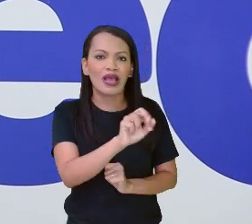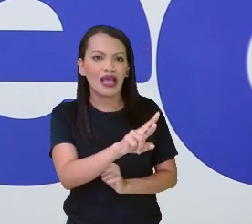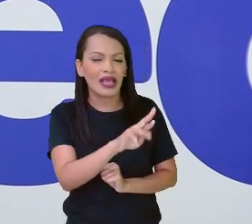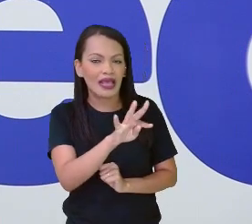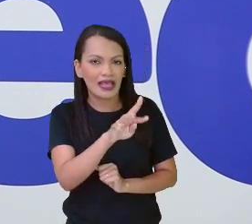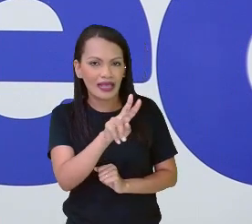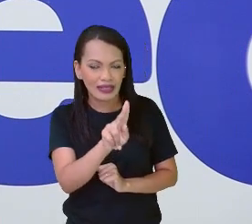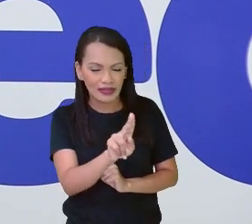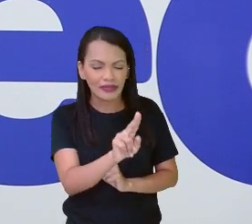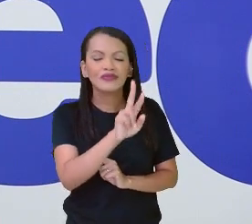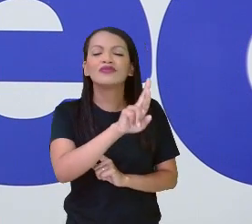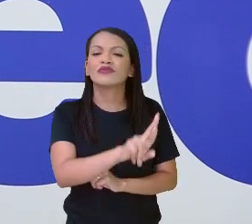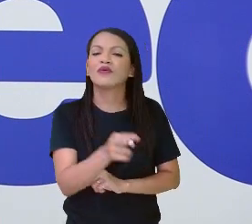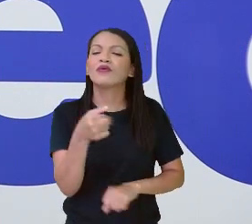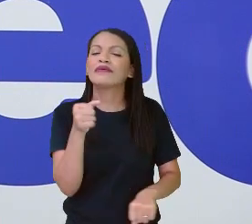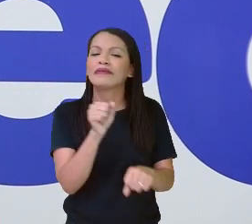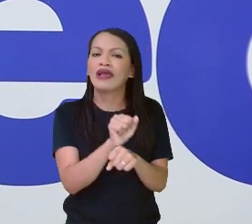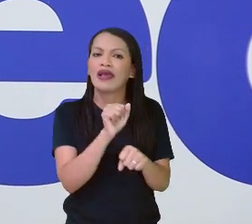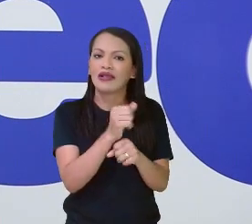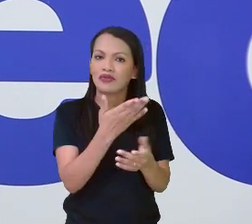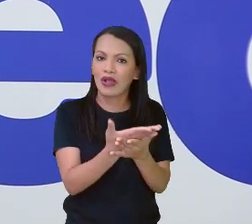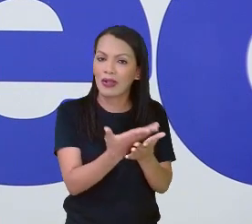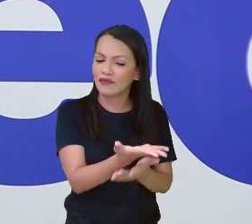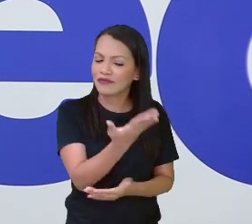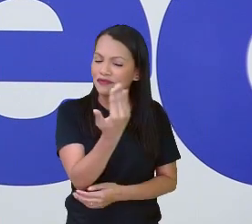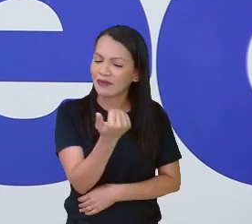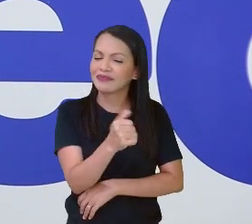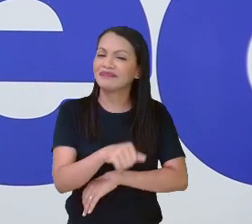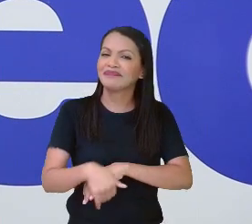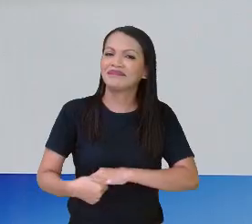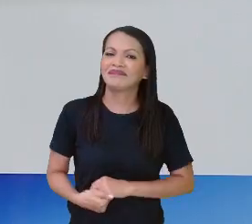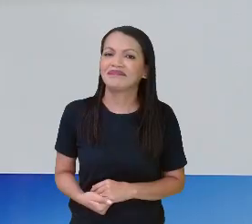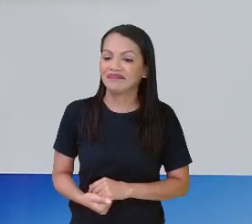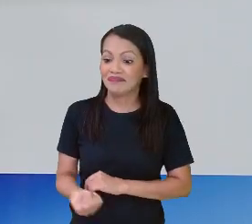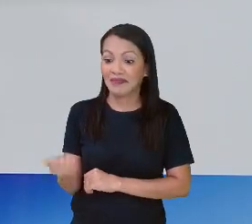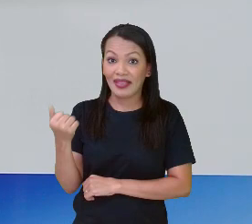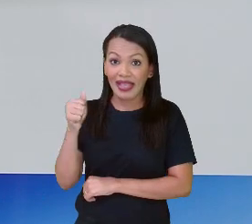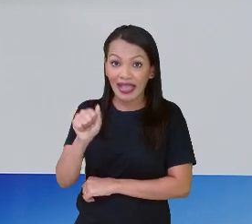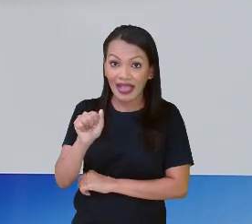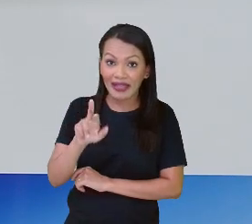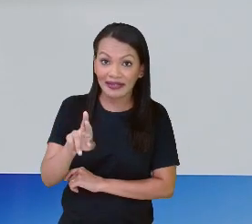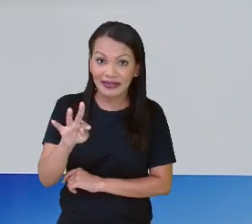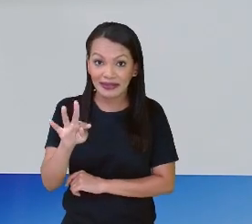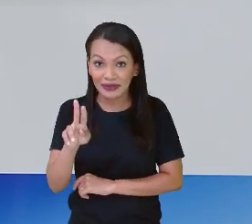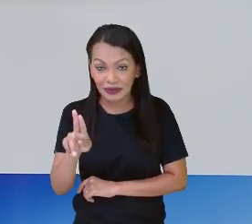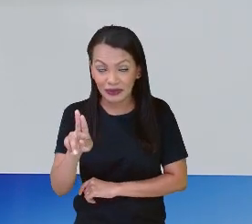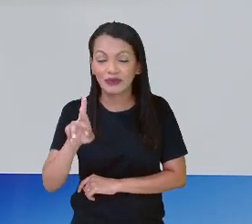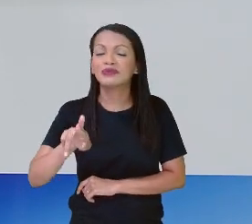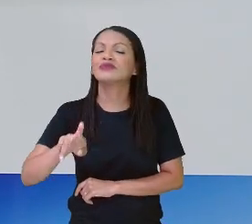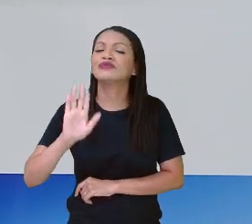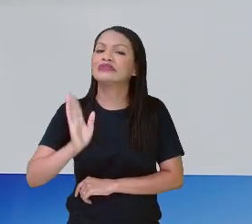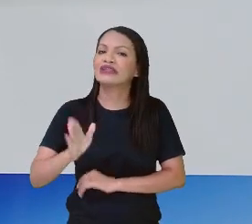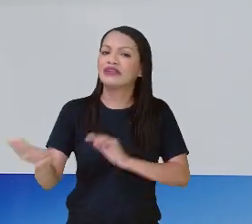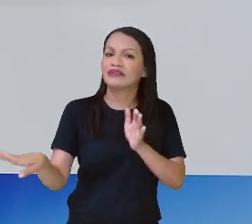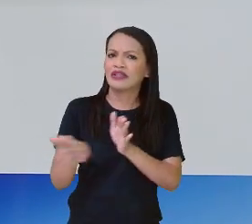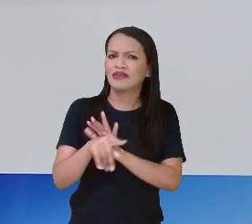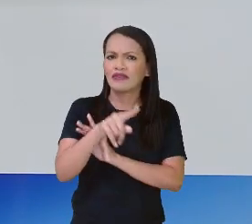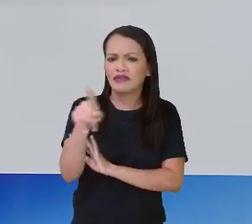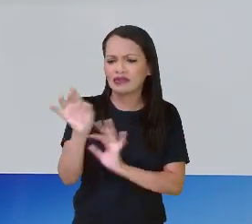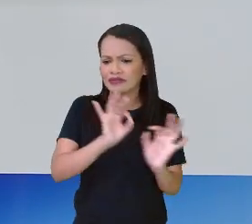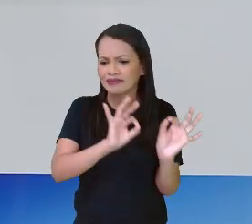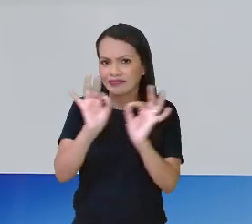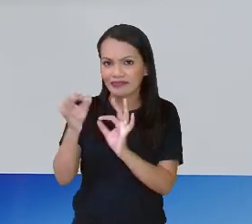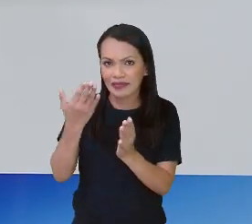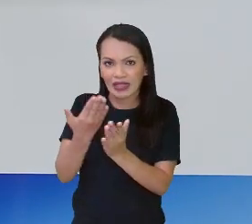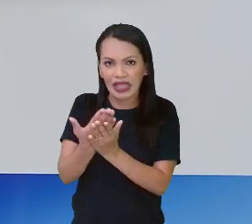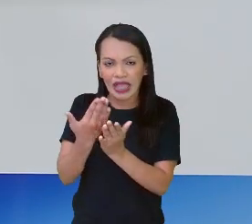pronto para mais uma aula e eu também. Vamos embora. Que maravilha, o Arthur já chegou e você que está aí assistindo a aula vai interagindo